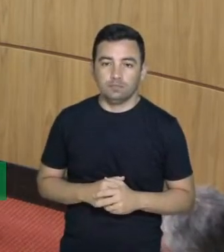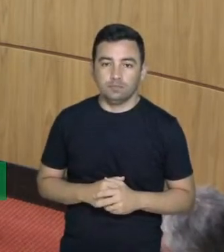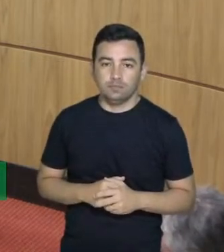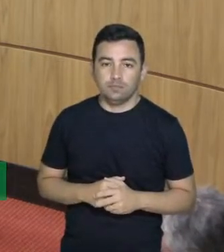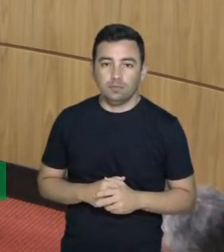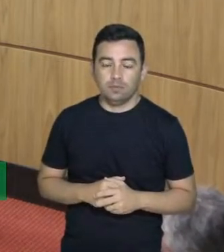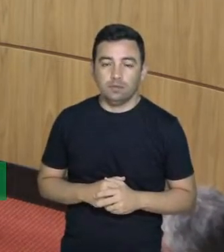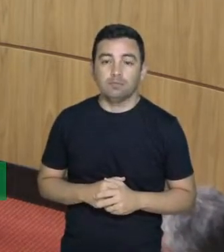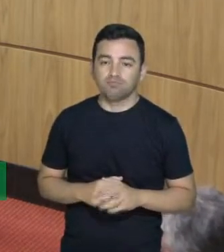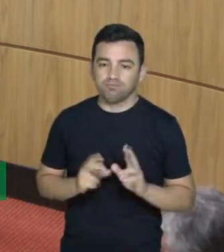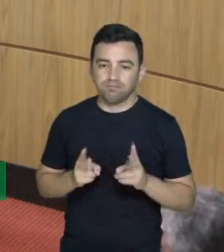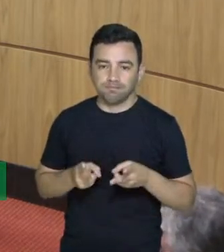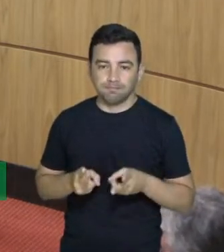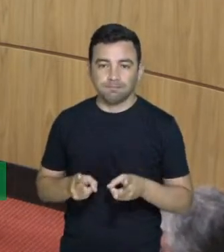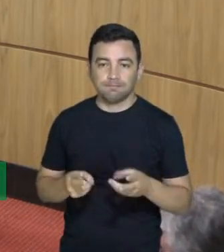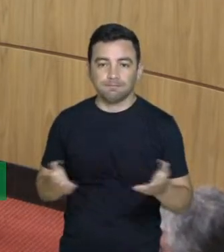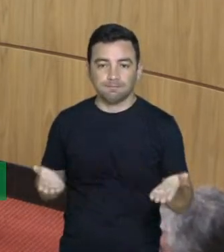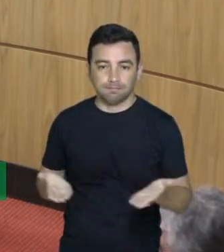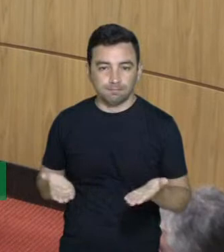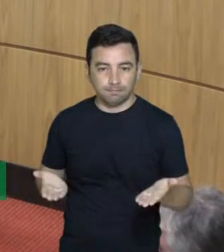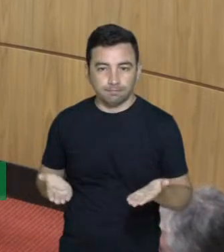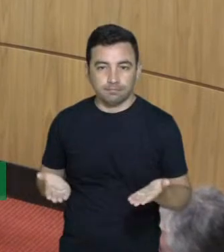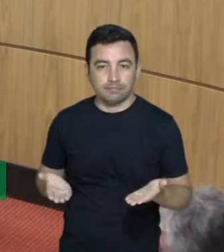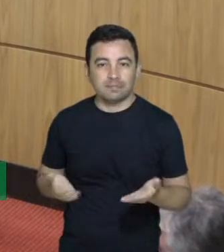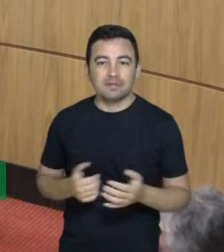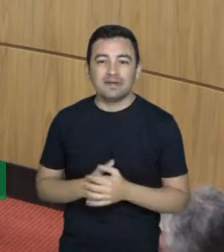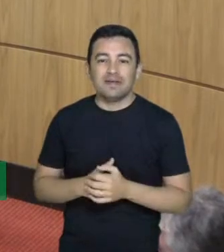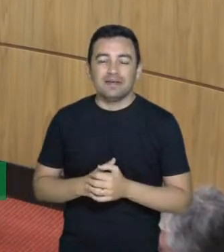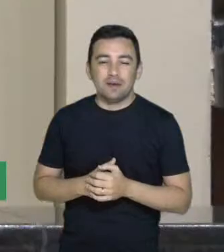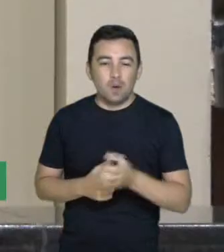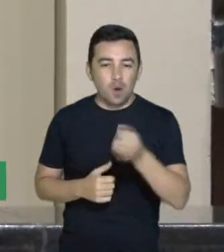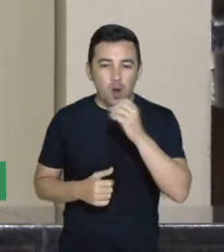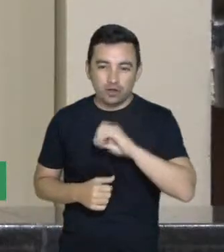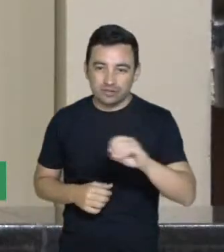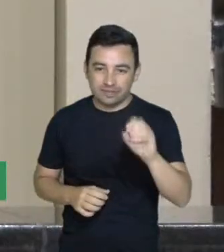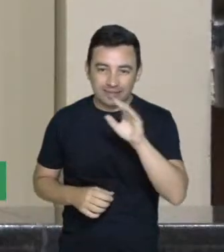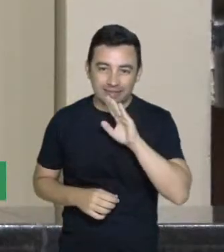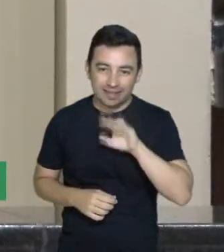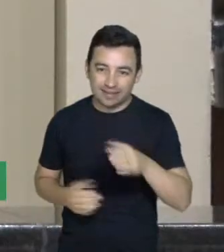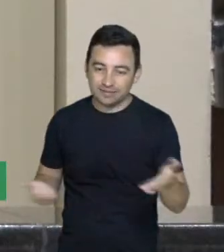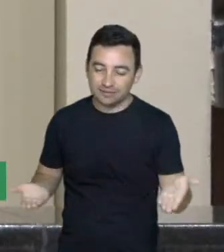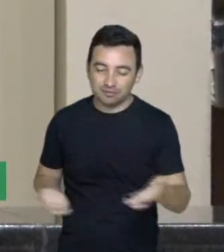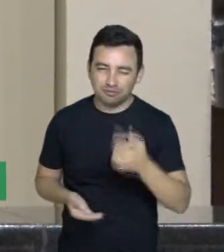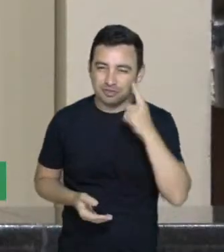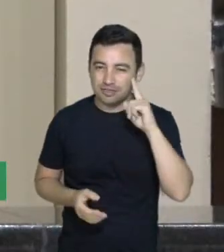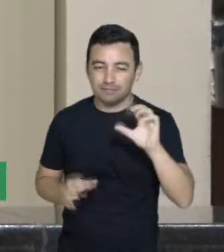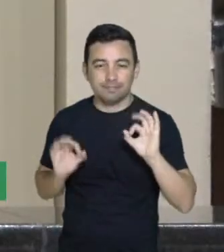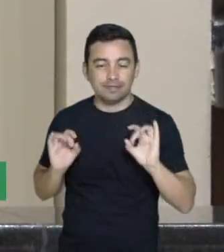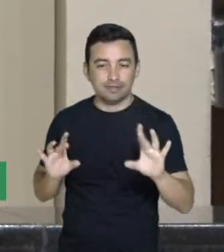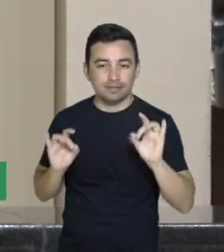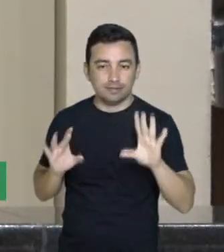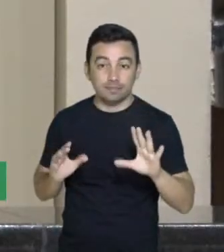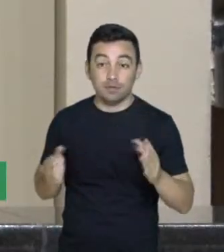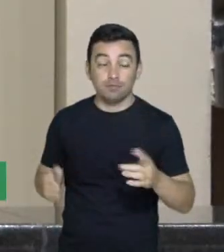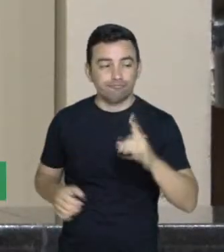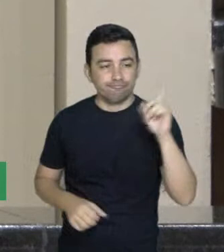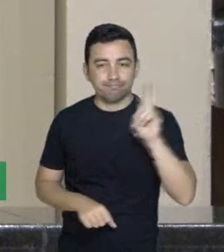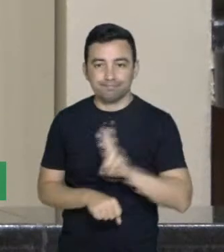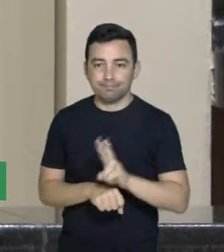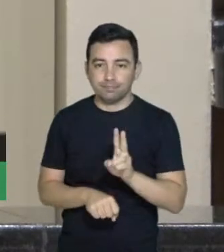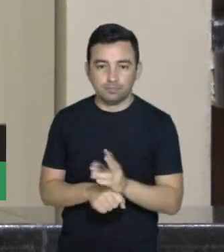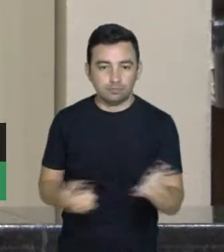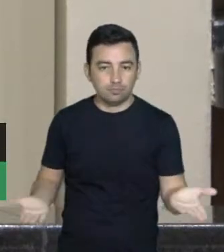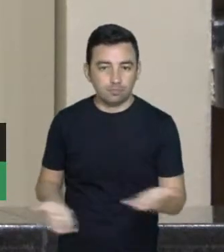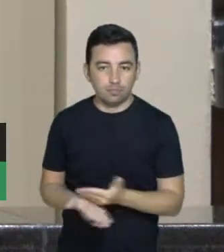Dando uma ótima tarde, ótimo dia a todos e todas, sob a proteção de